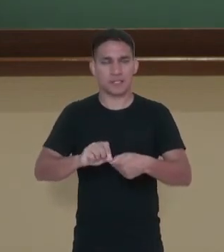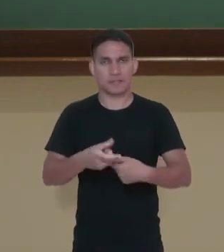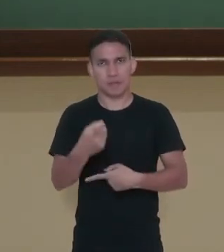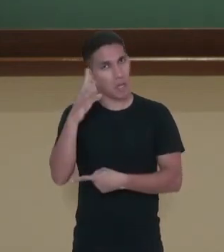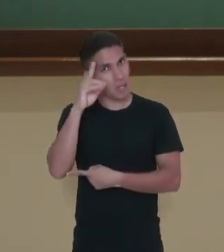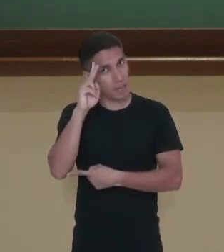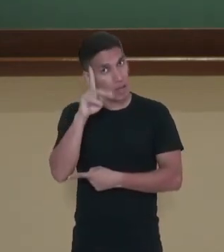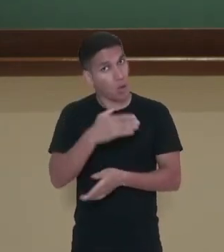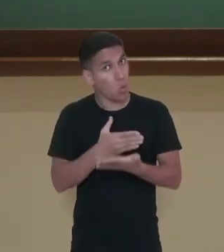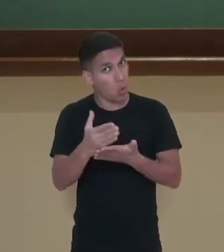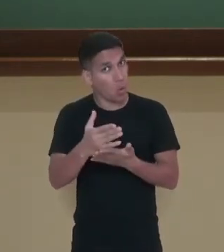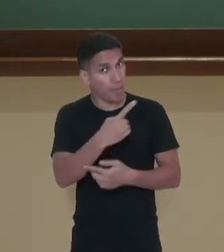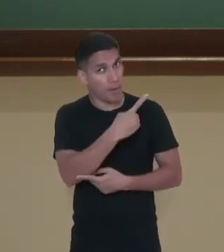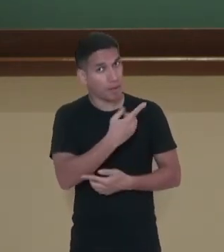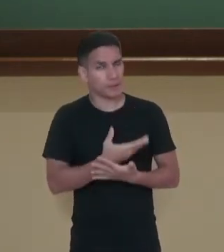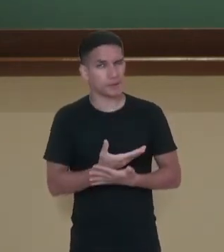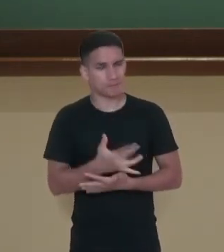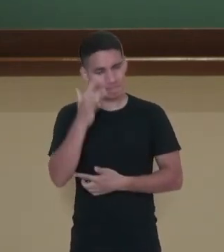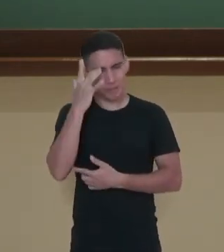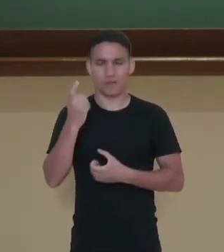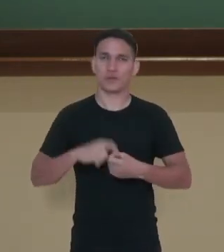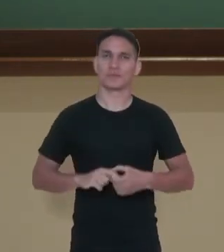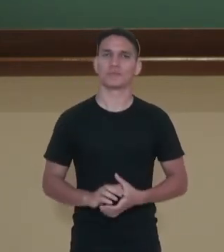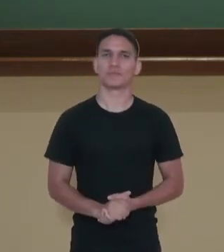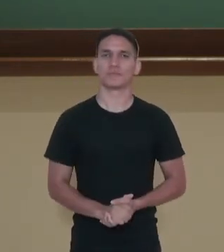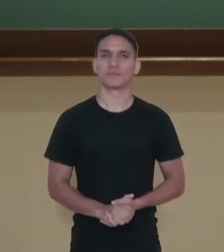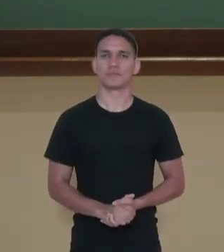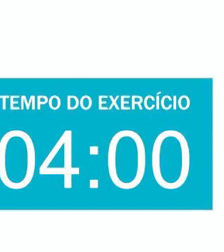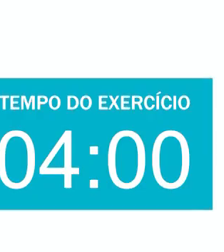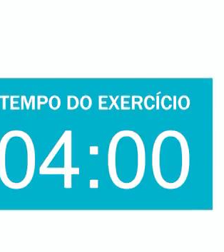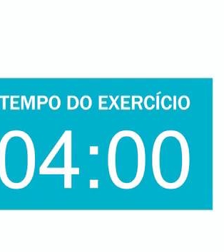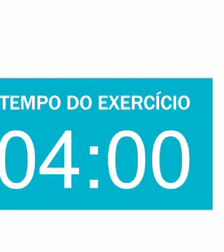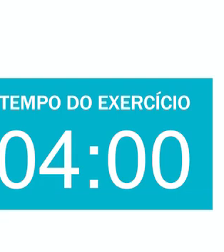Lembra de mim no início da aula? Pense e eu já volto.